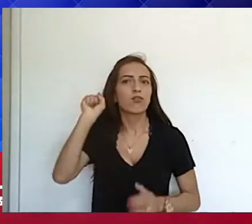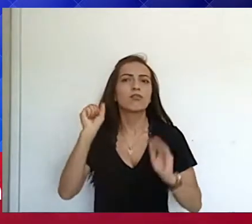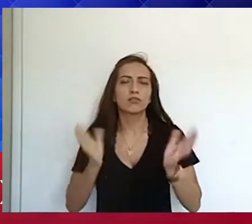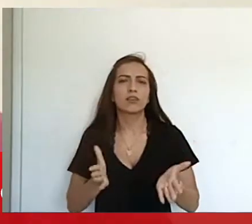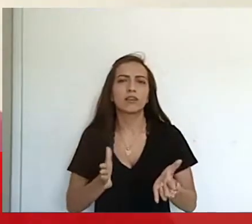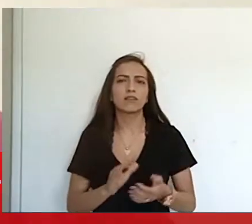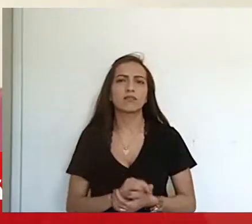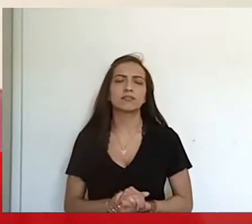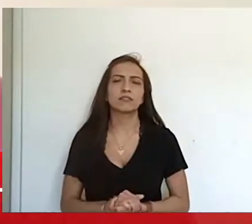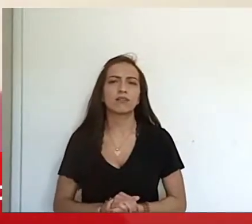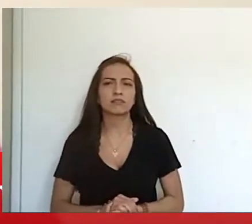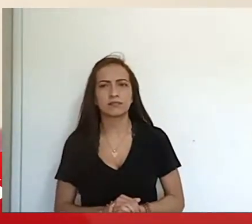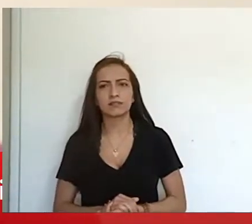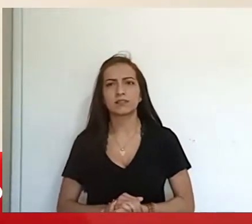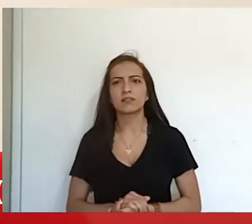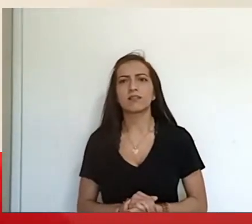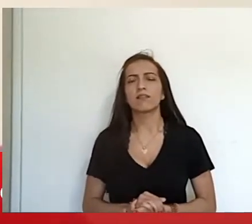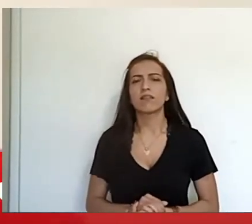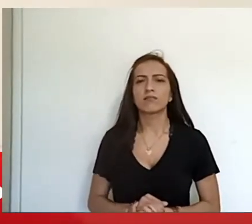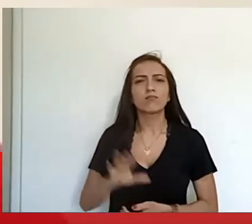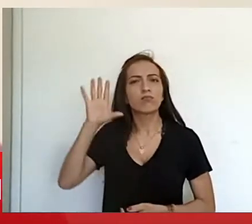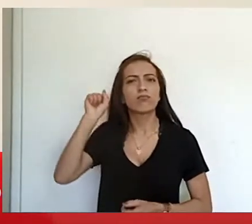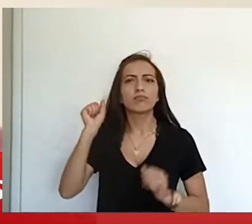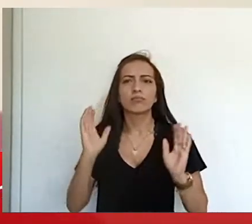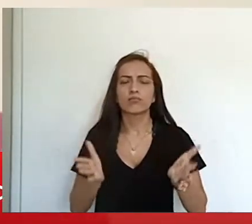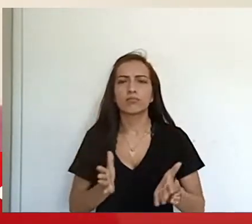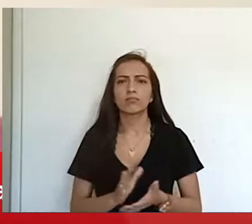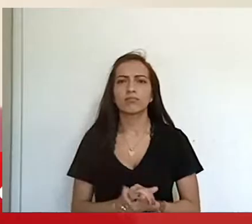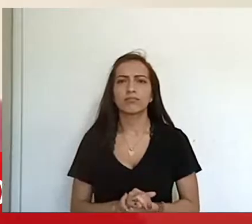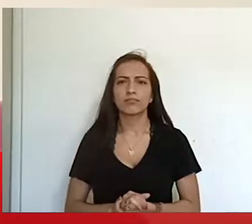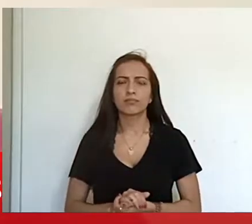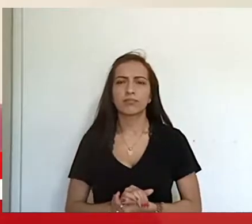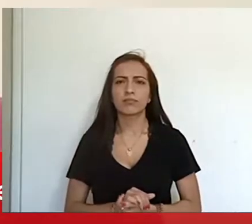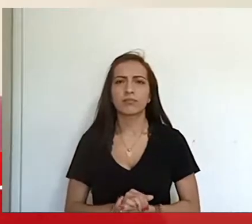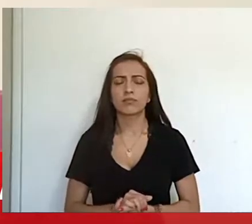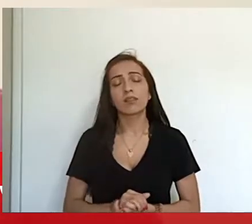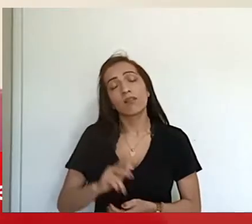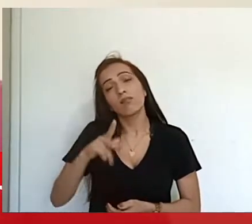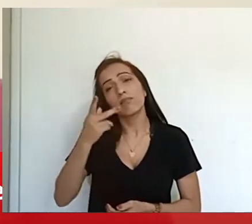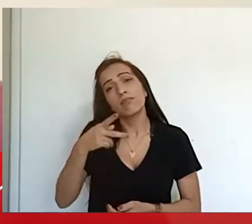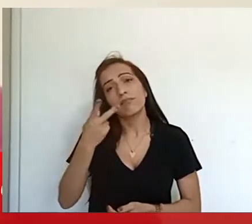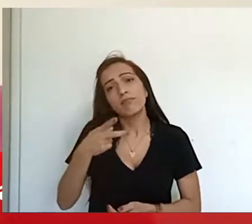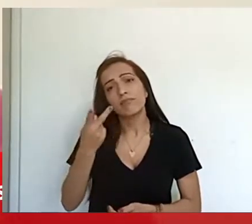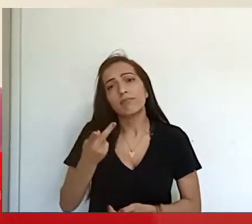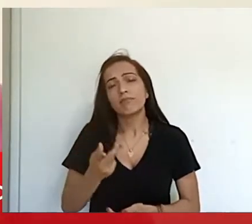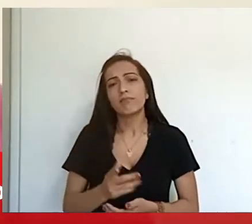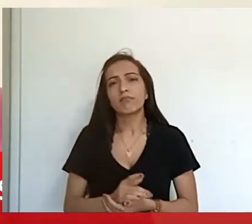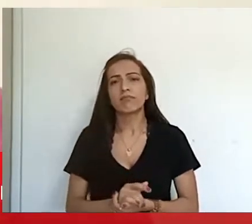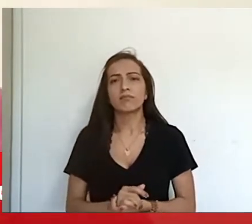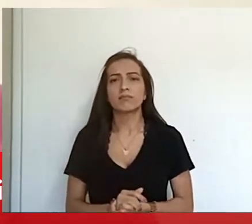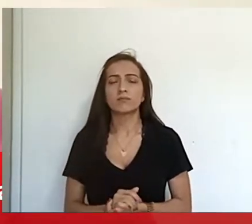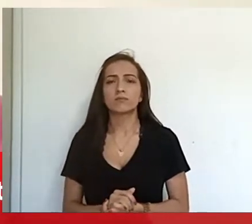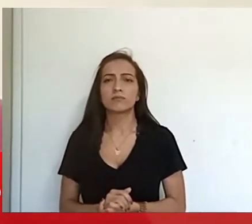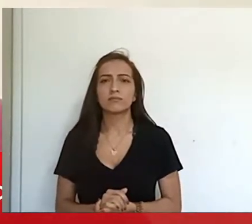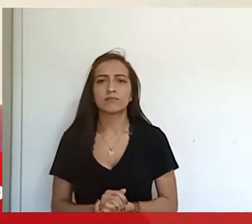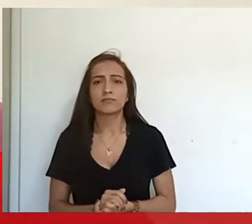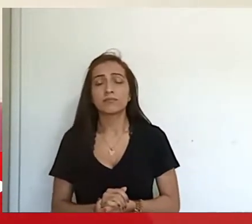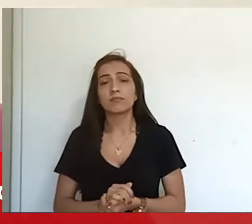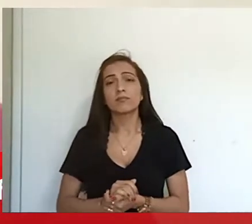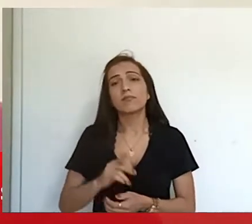ouvindo agora? Então. Sim. Eu diria que as falas vão